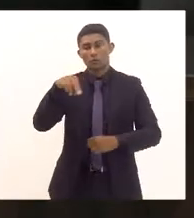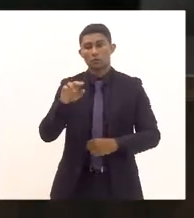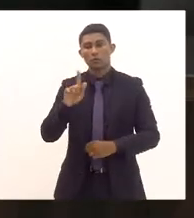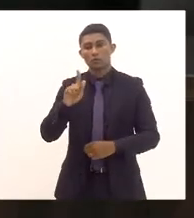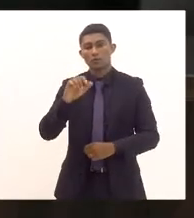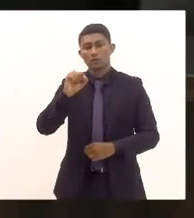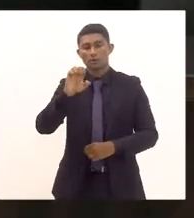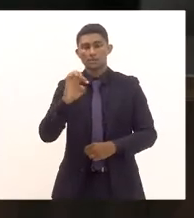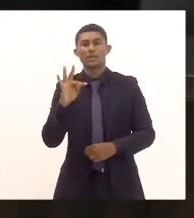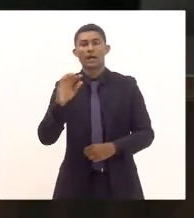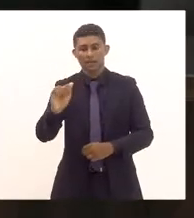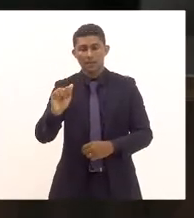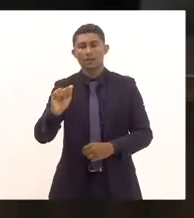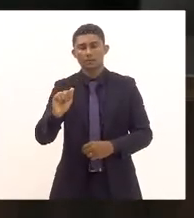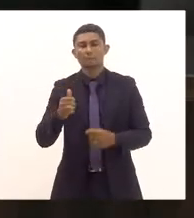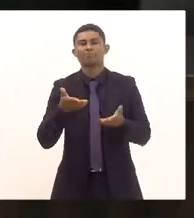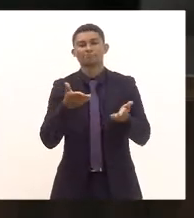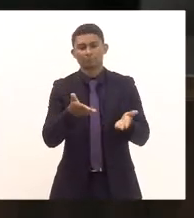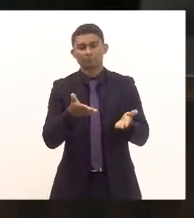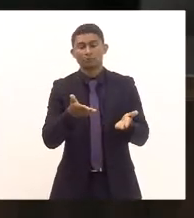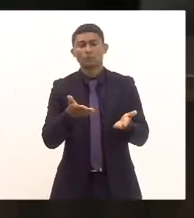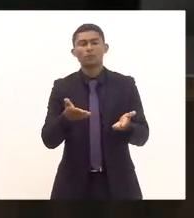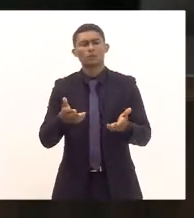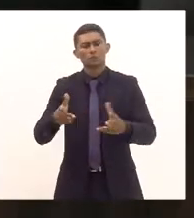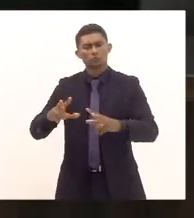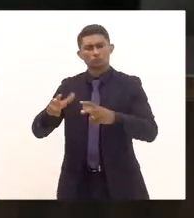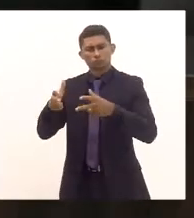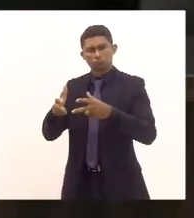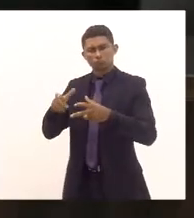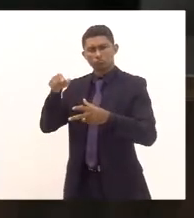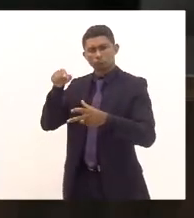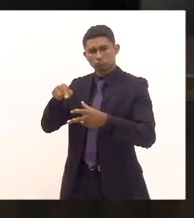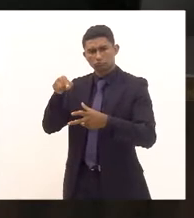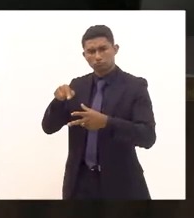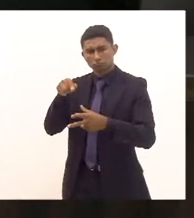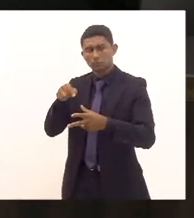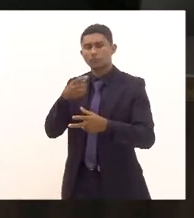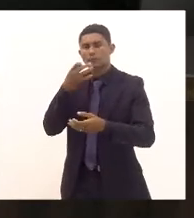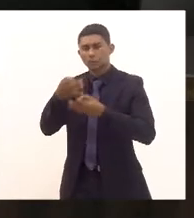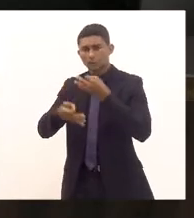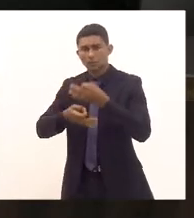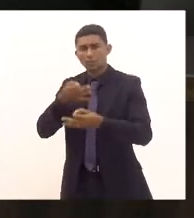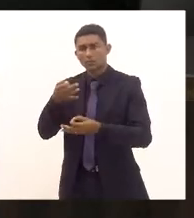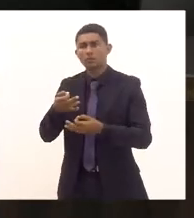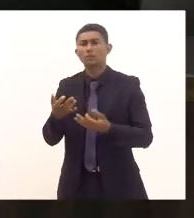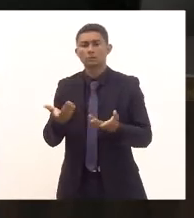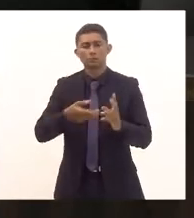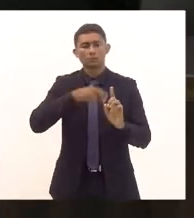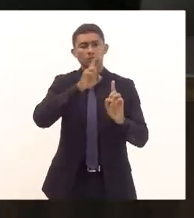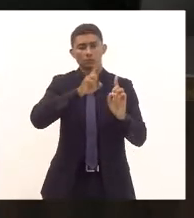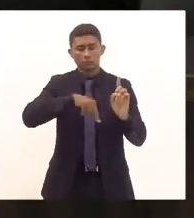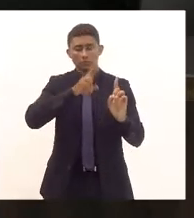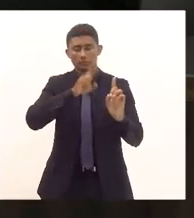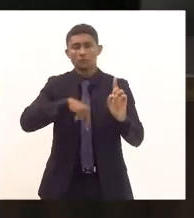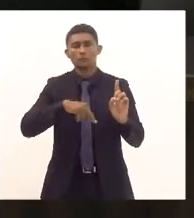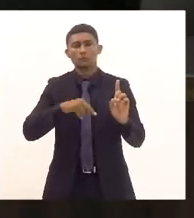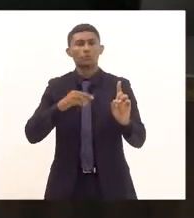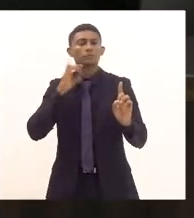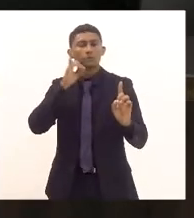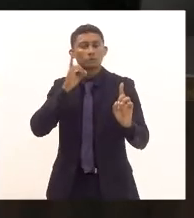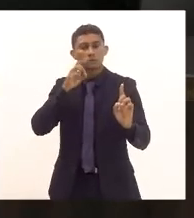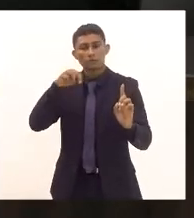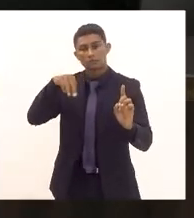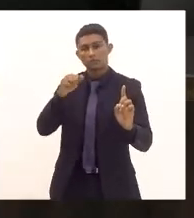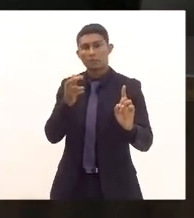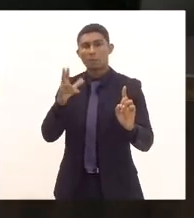pareceres da comissão de quais são os dias pela juridicidade de normas internas e proposições externas favorável relator Deputado Márcio